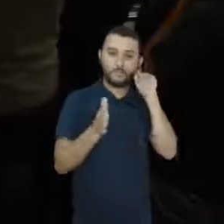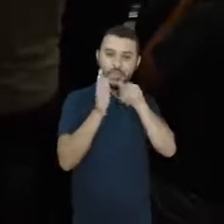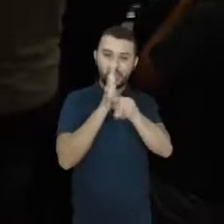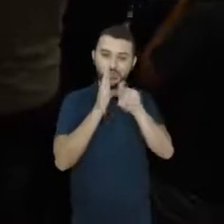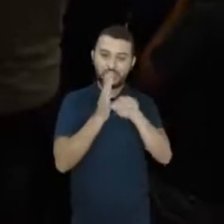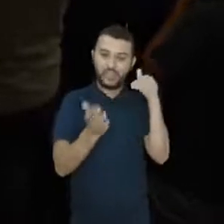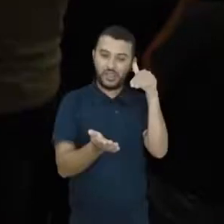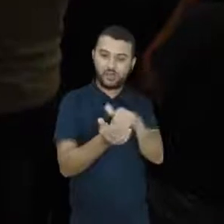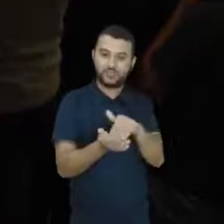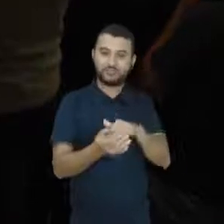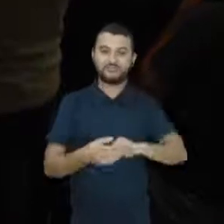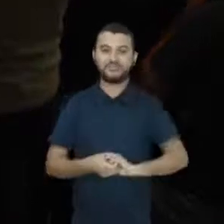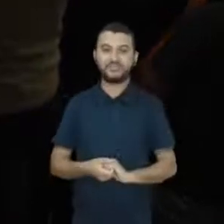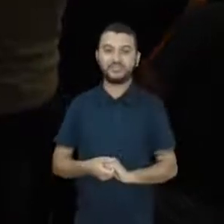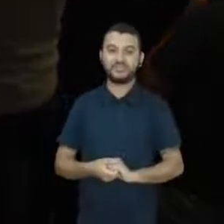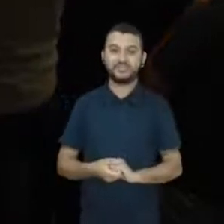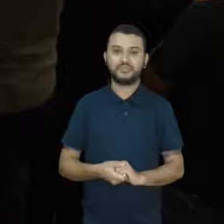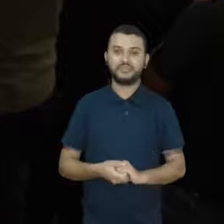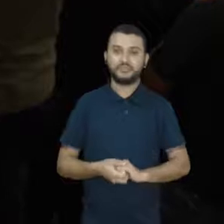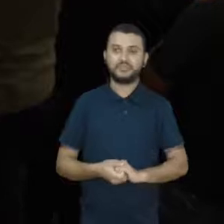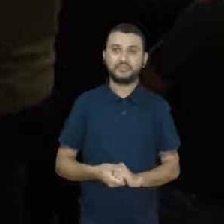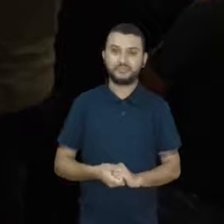Mais uma pergunta.